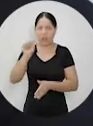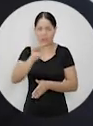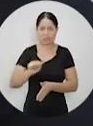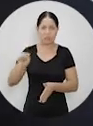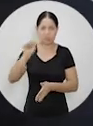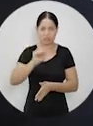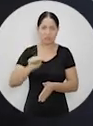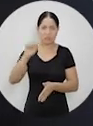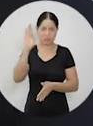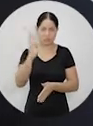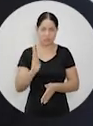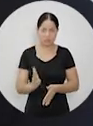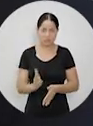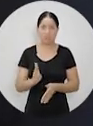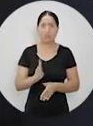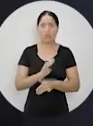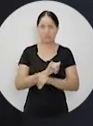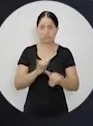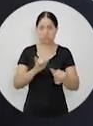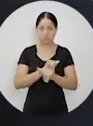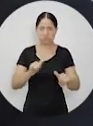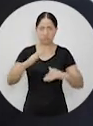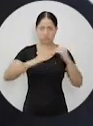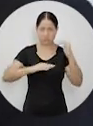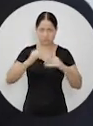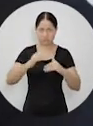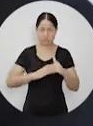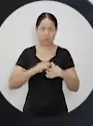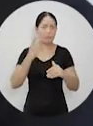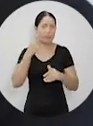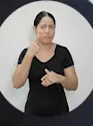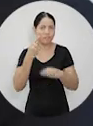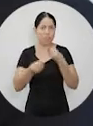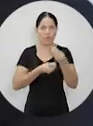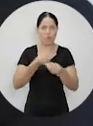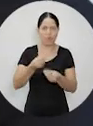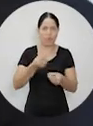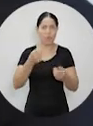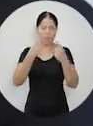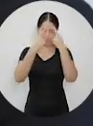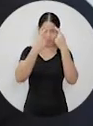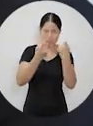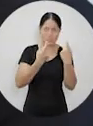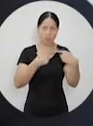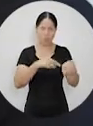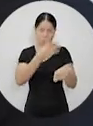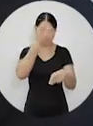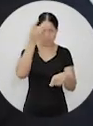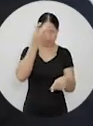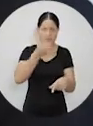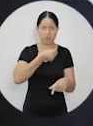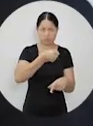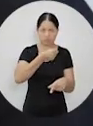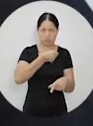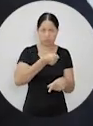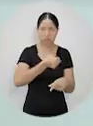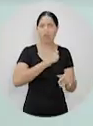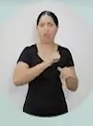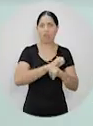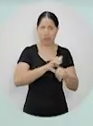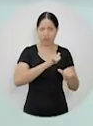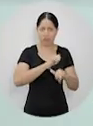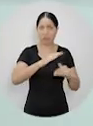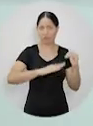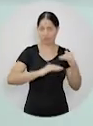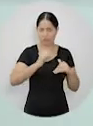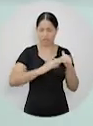pudéssemos identificar todos os inquéritos ou ações penais abertas para apurar violências praticadas contra jornalistas no exercício